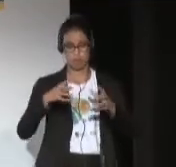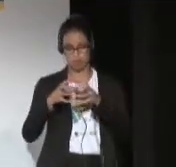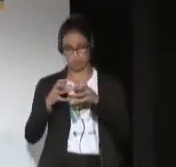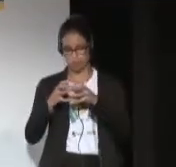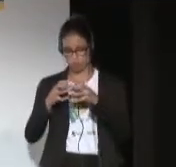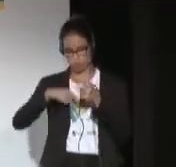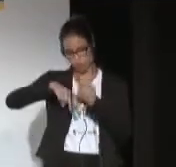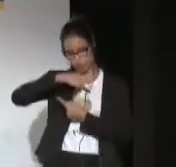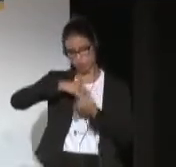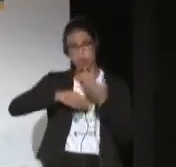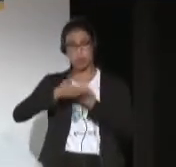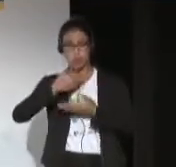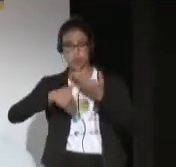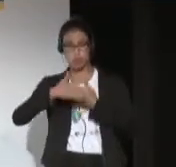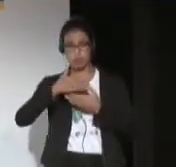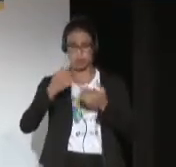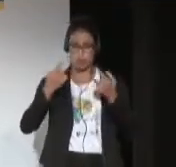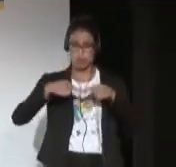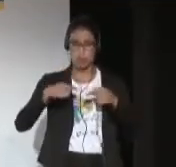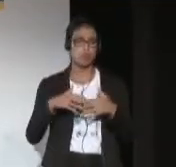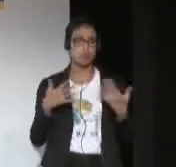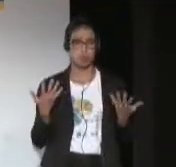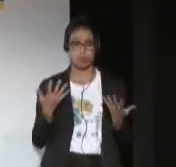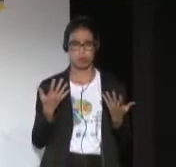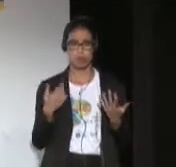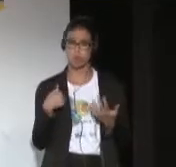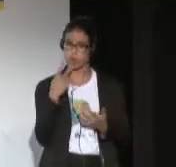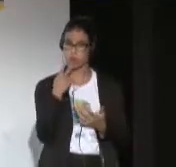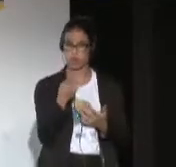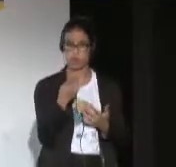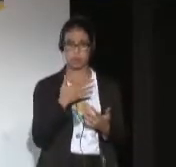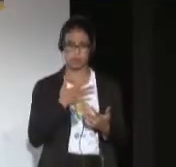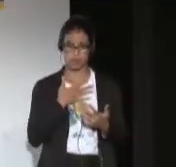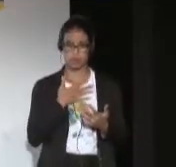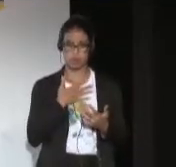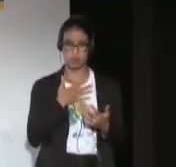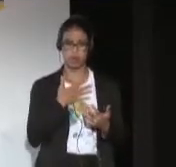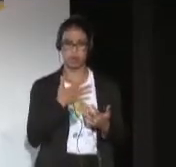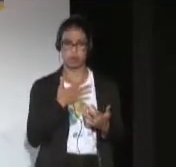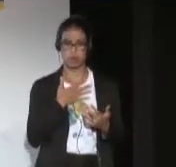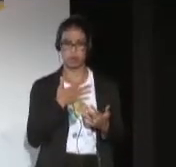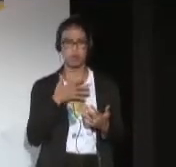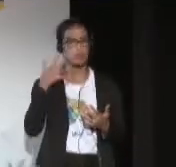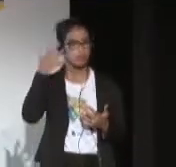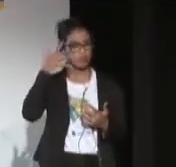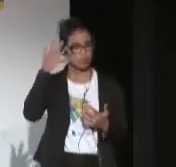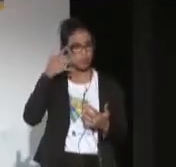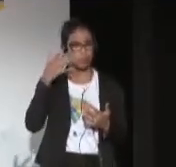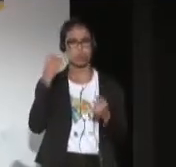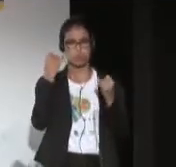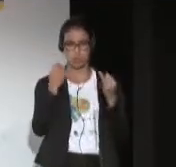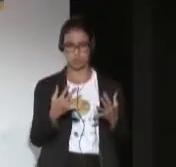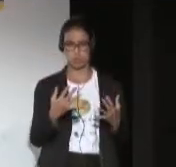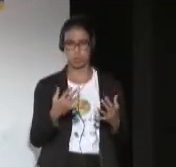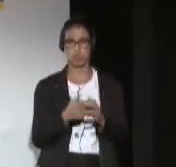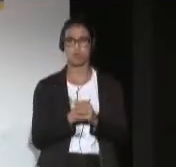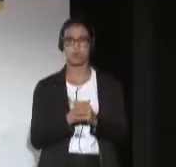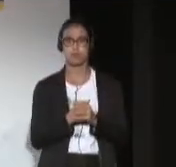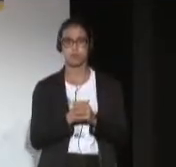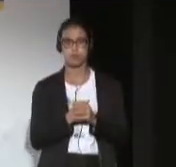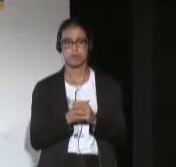colaboração, primeiro, como eu falei na minha apresentação, eu entendo que a gente precisa entender que